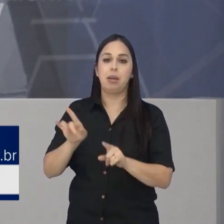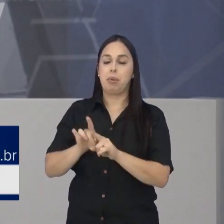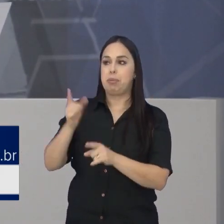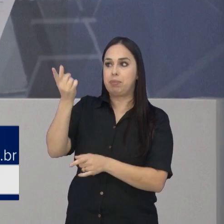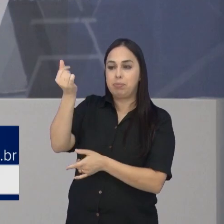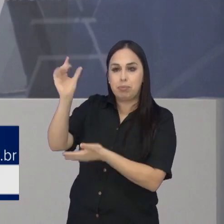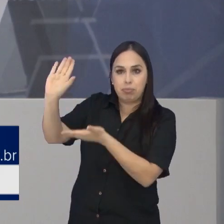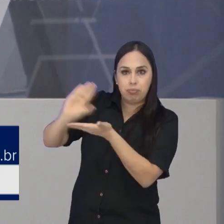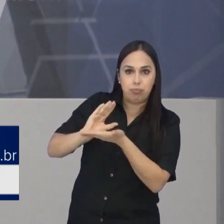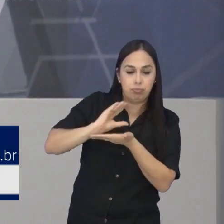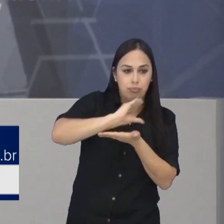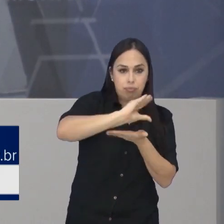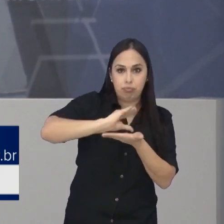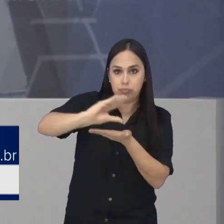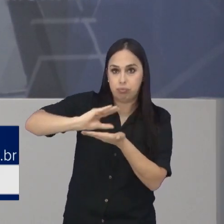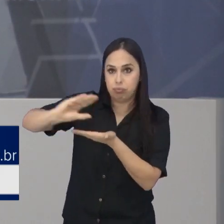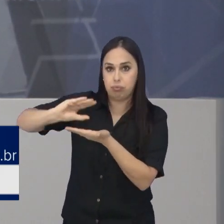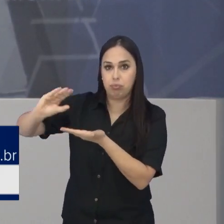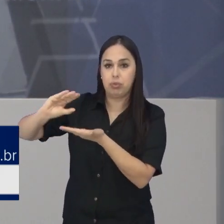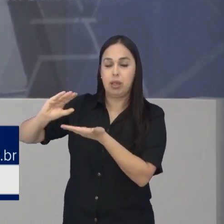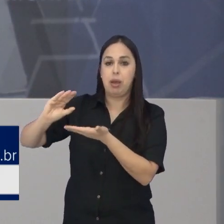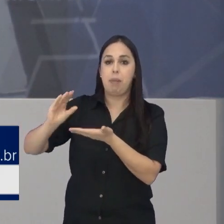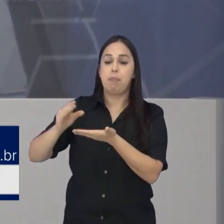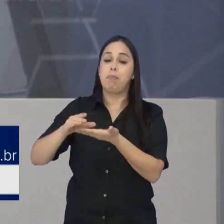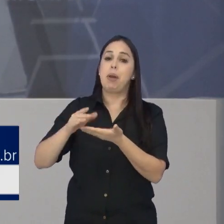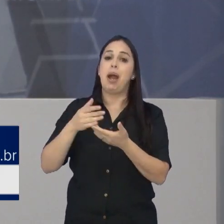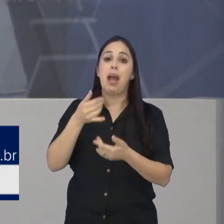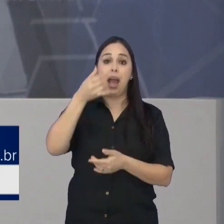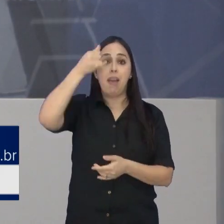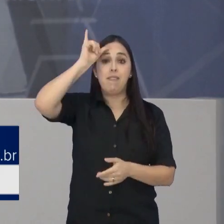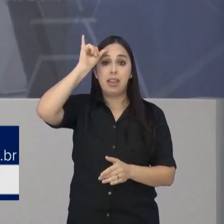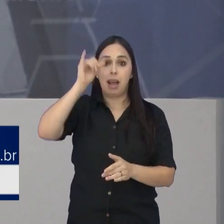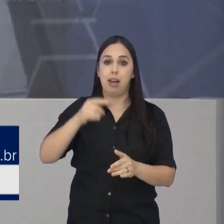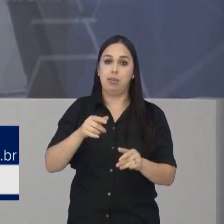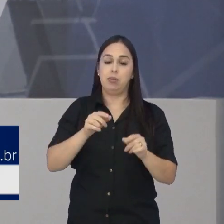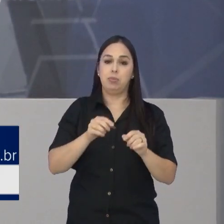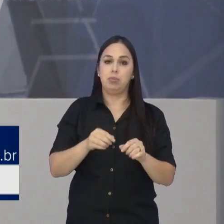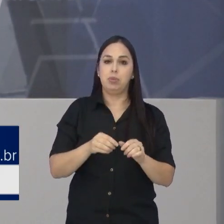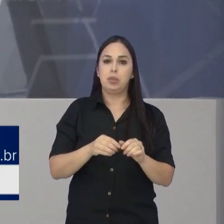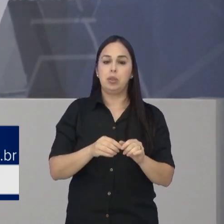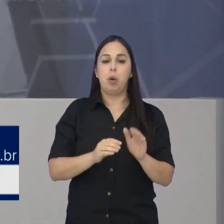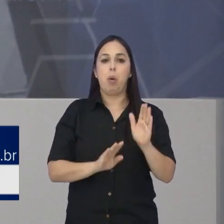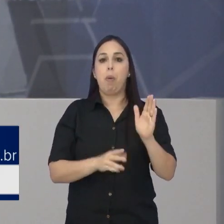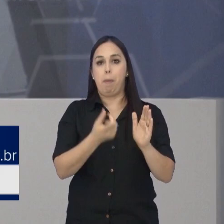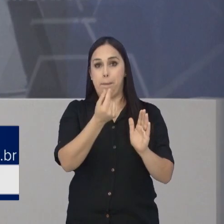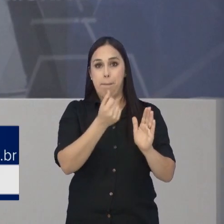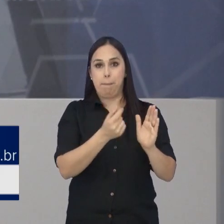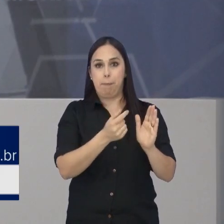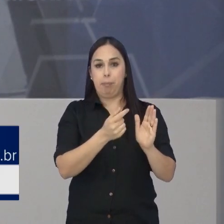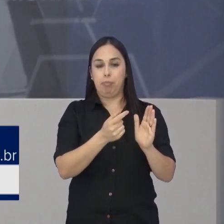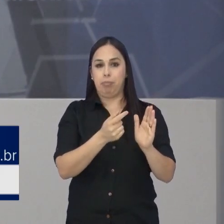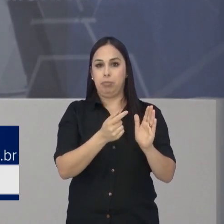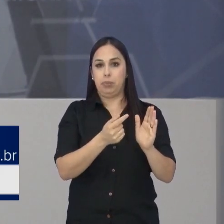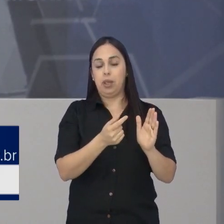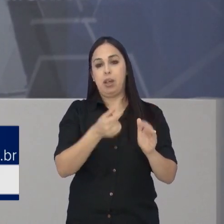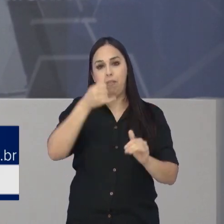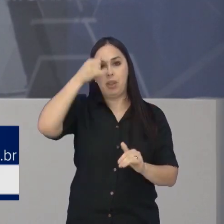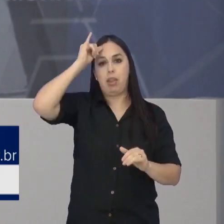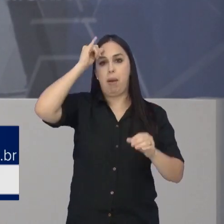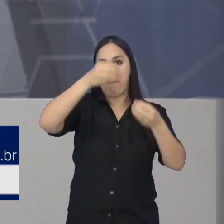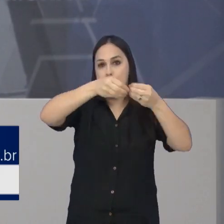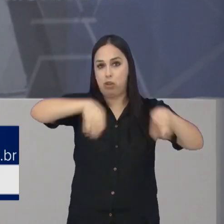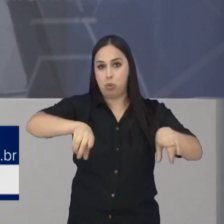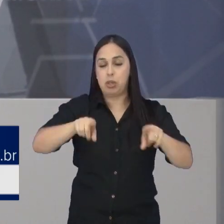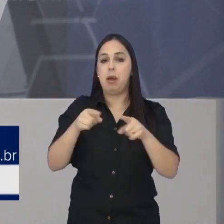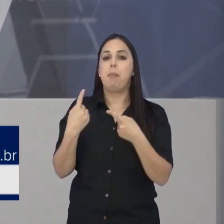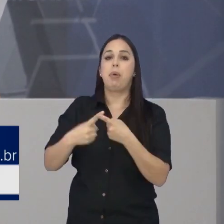para minimizar os impactos da elevação do preço do petróleo,